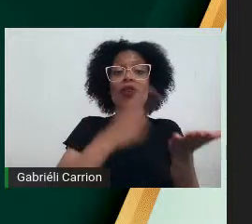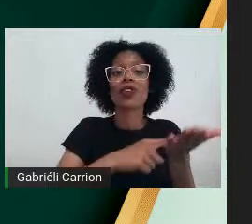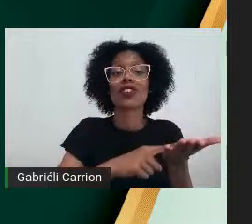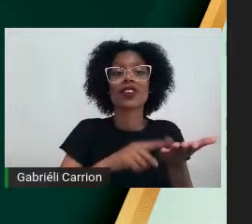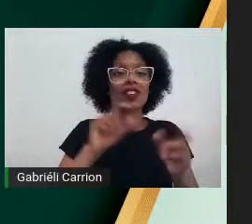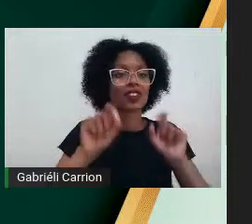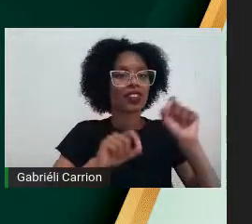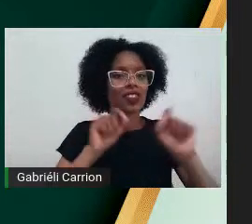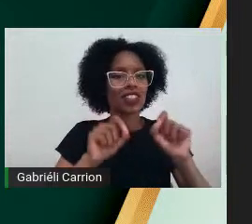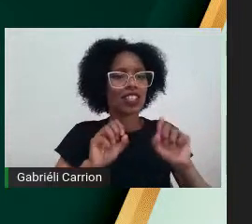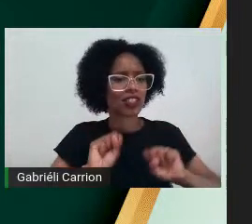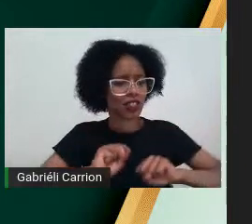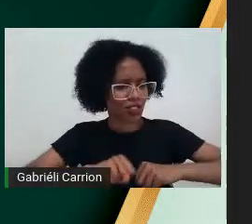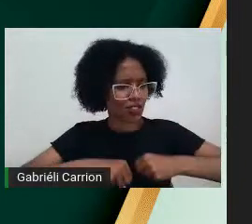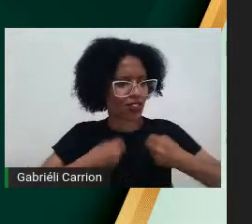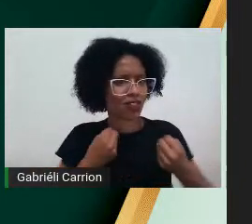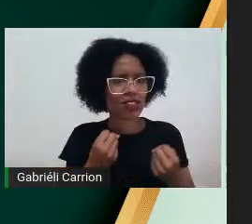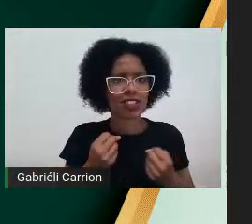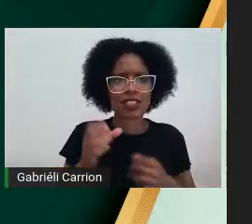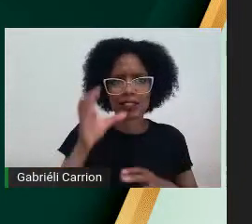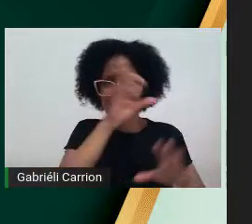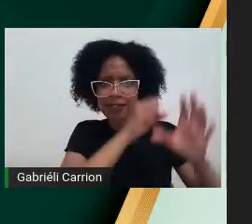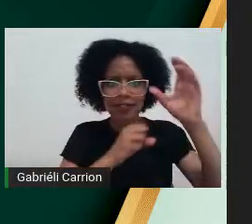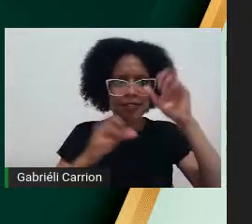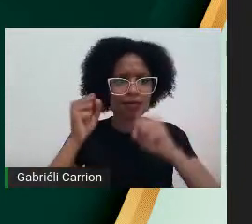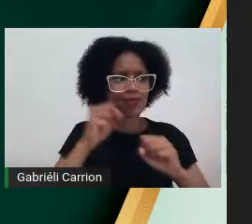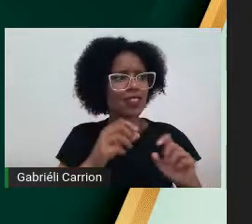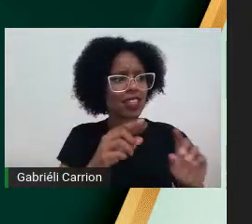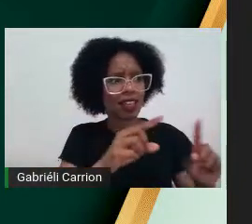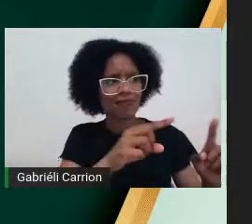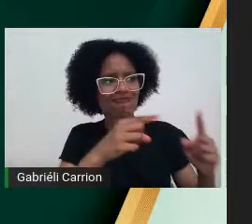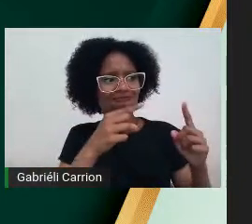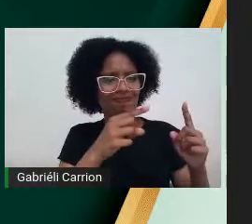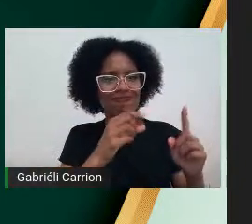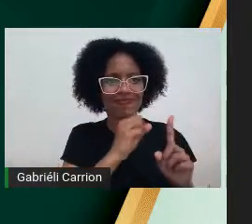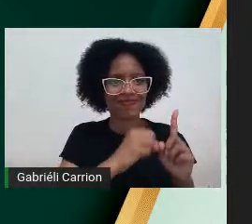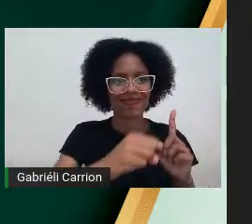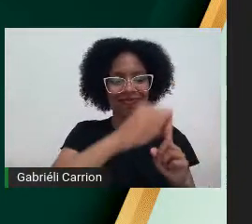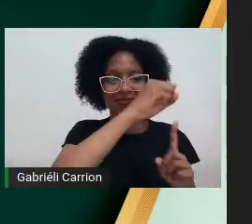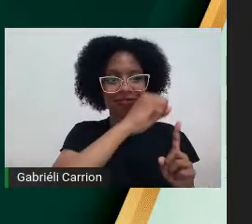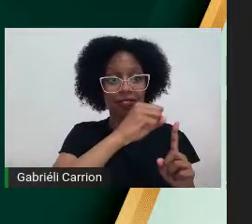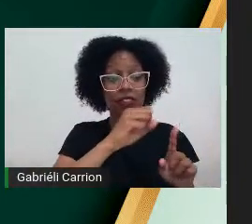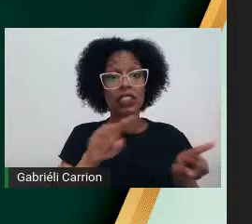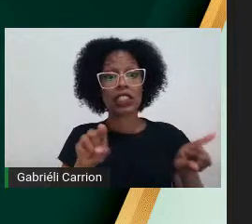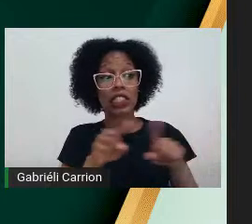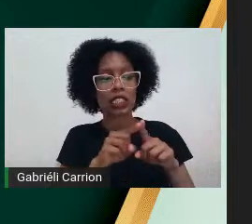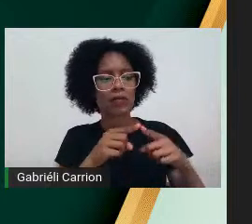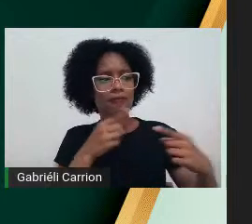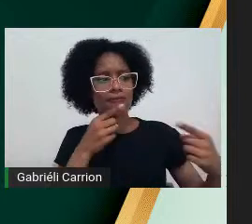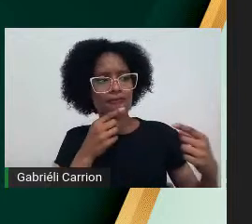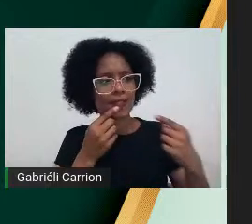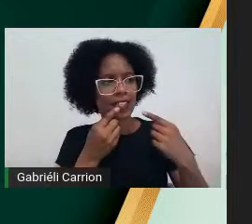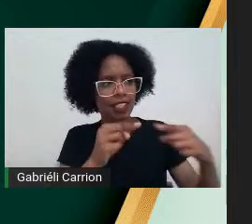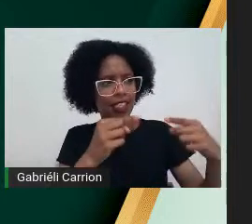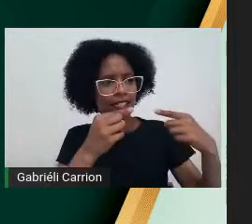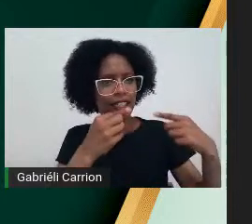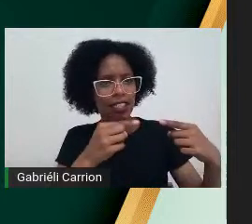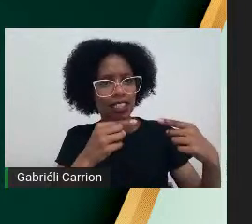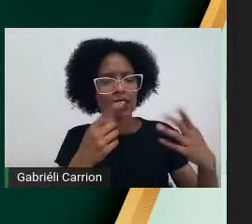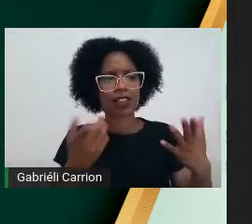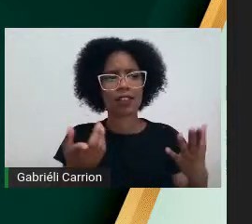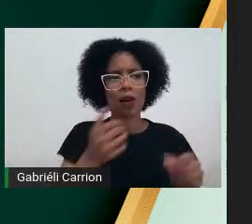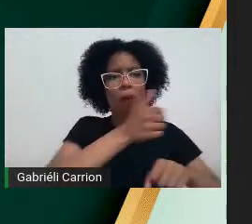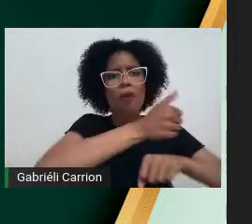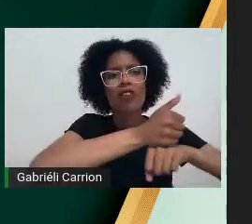e desafios concretos colocados pela sociedade. Forma quadros críticos, ou seja, profissionais